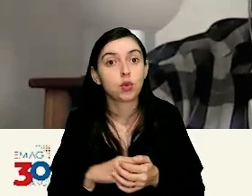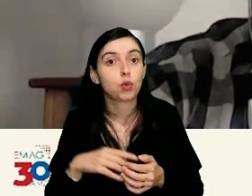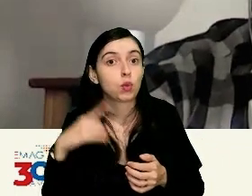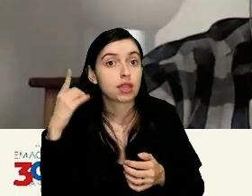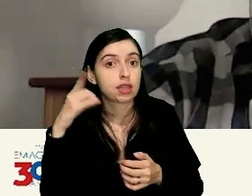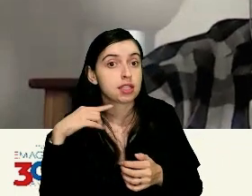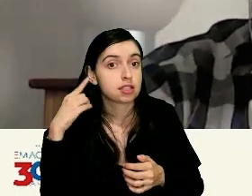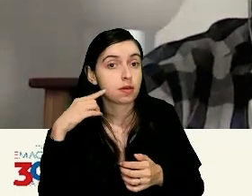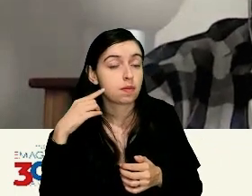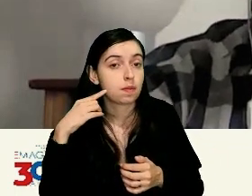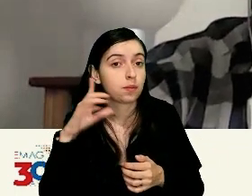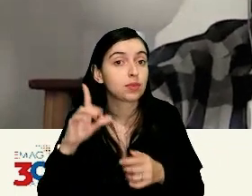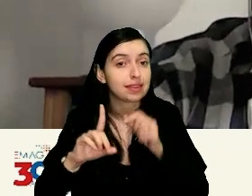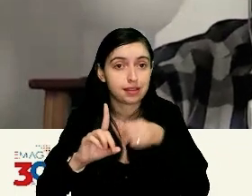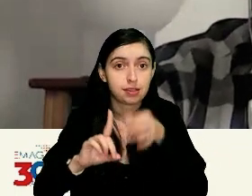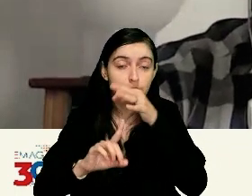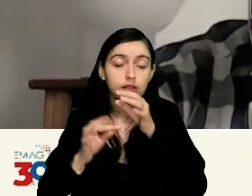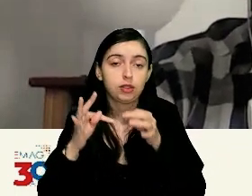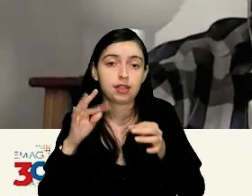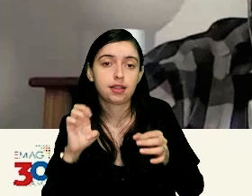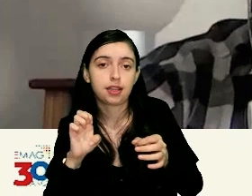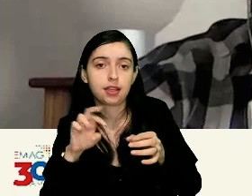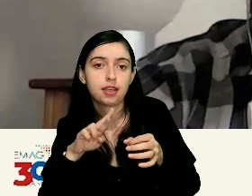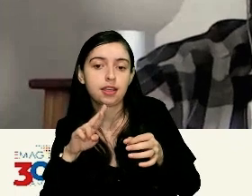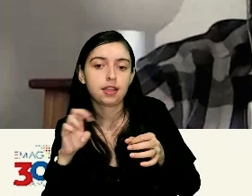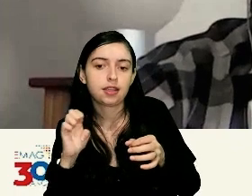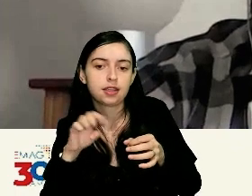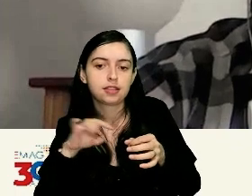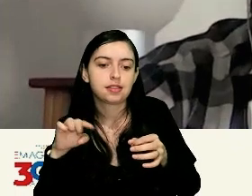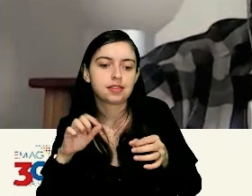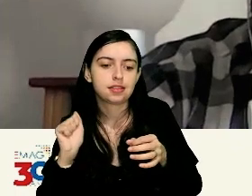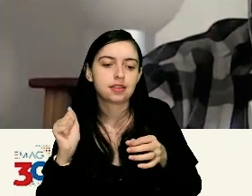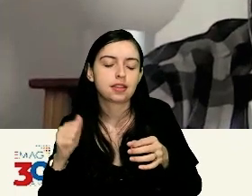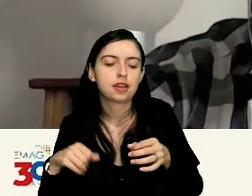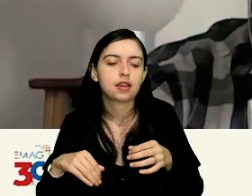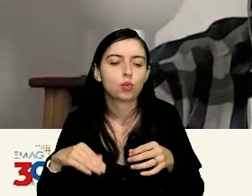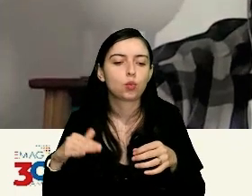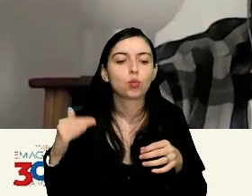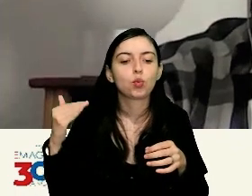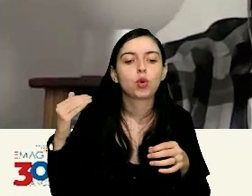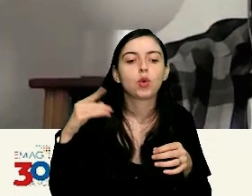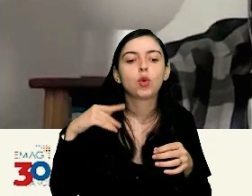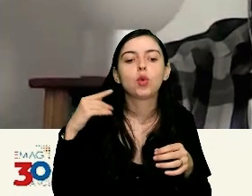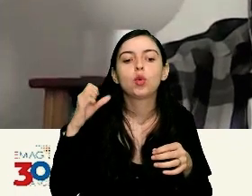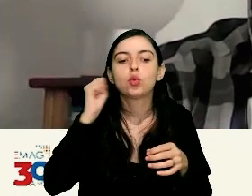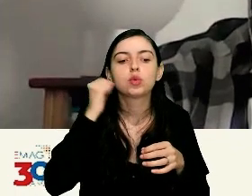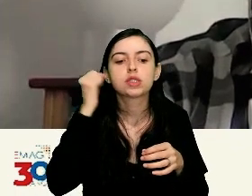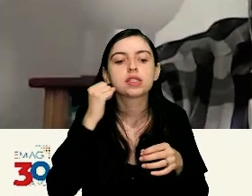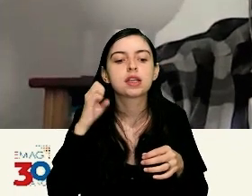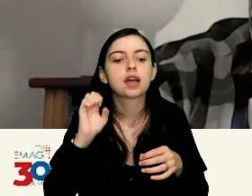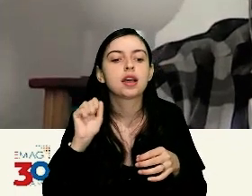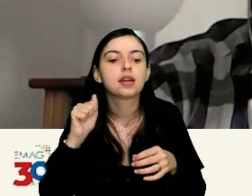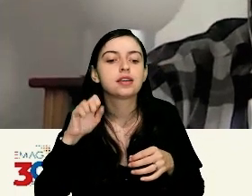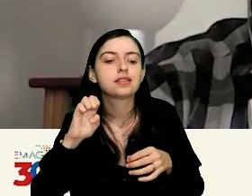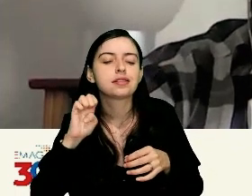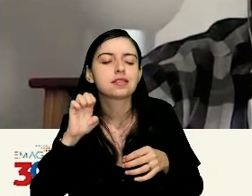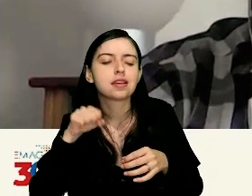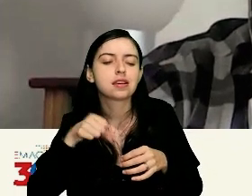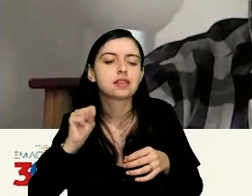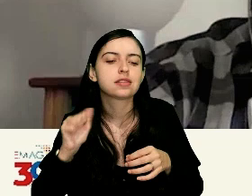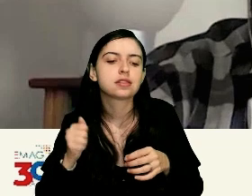e nós vamos ter como palestrantes o senador Fabiano Contarato, César Santana e Ismael dos Anjos.